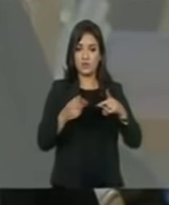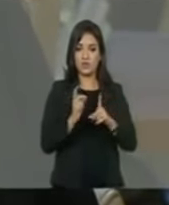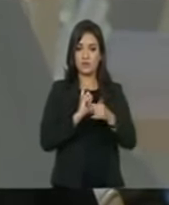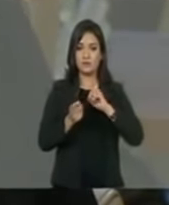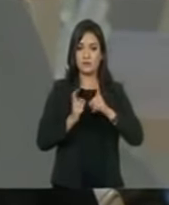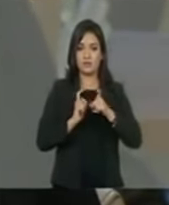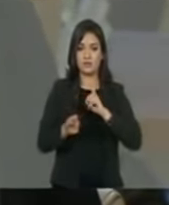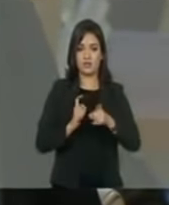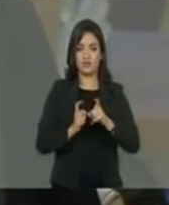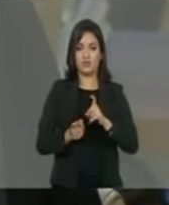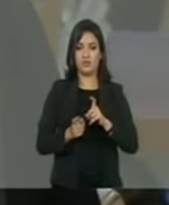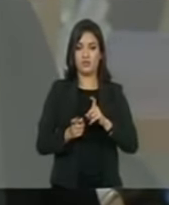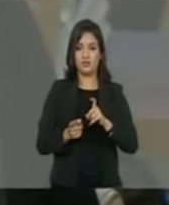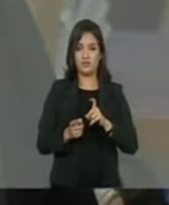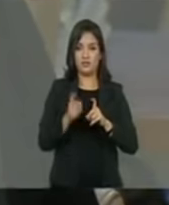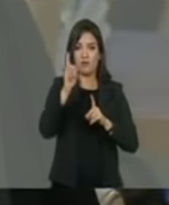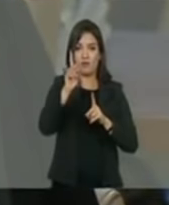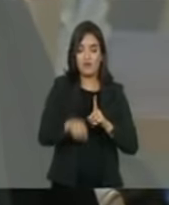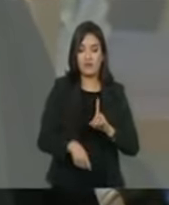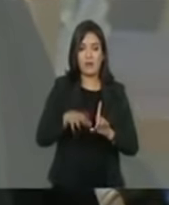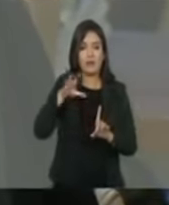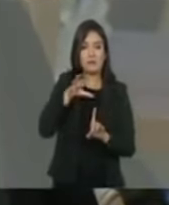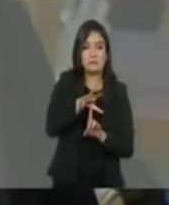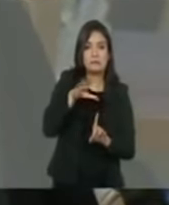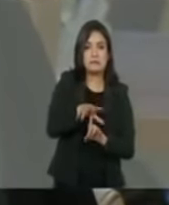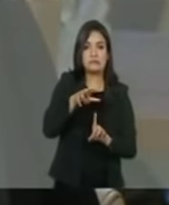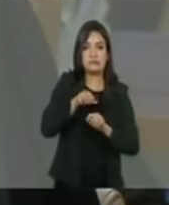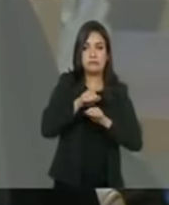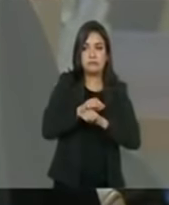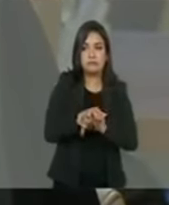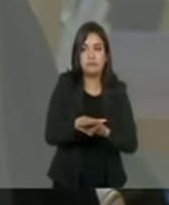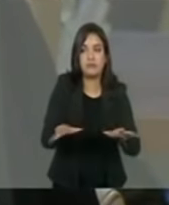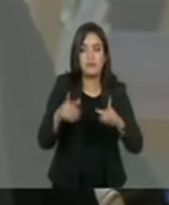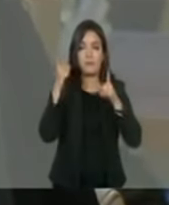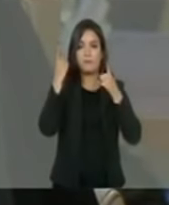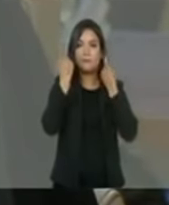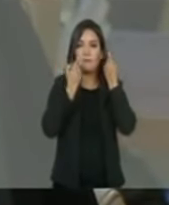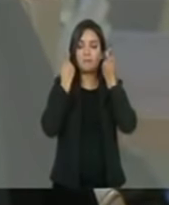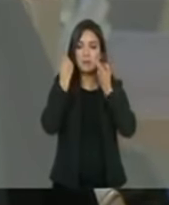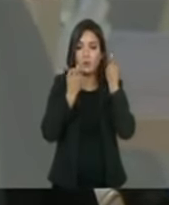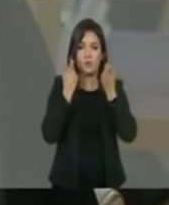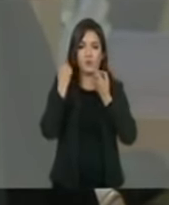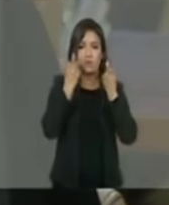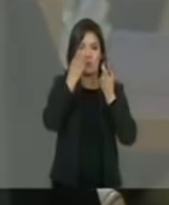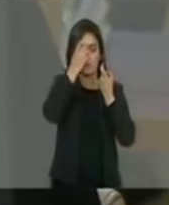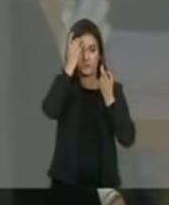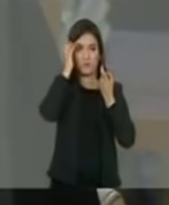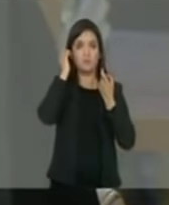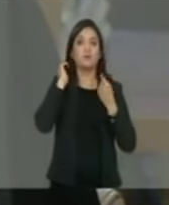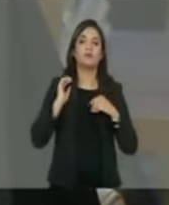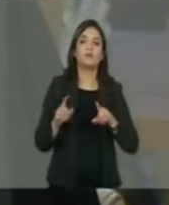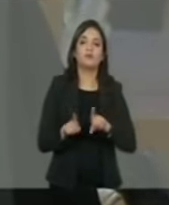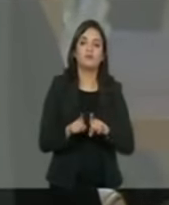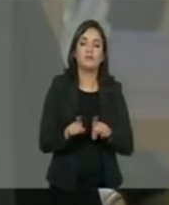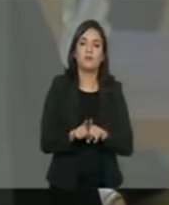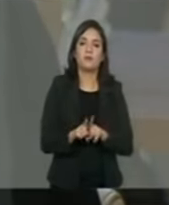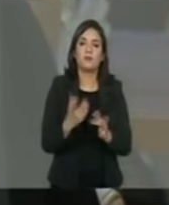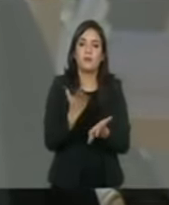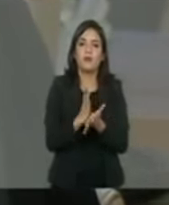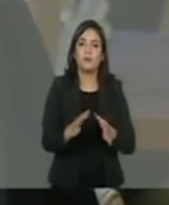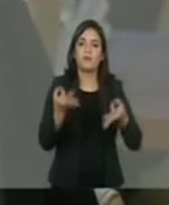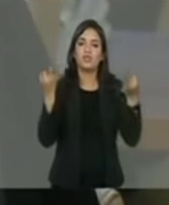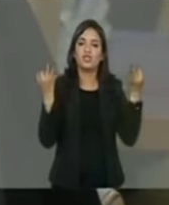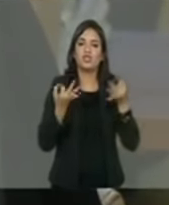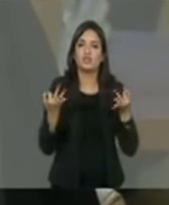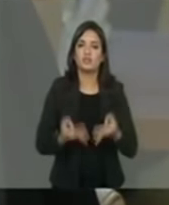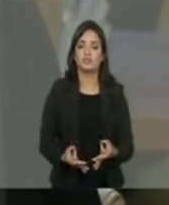endêmica em clara e preocupante sinal de degradação da própria dignidade da atividade